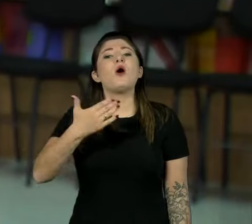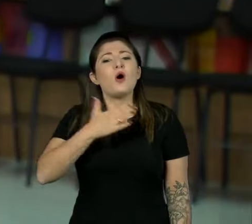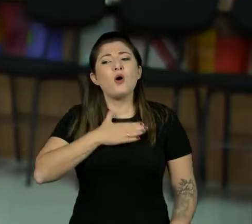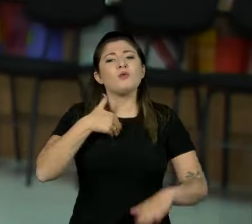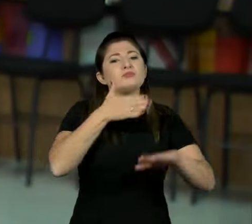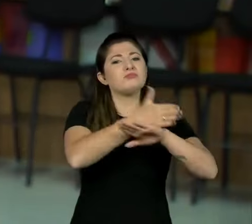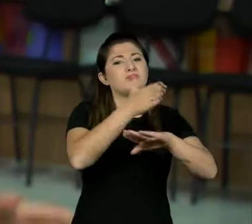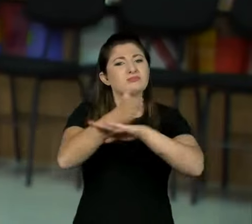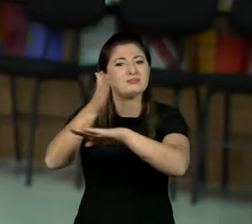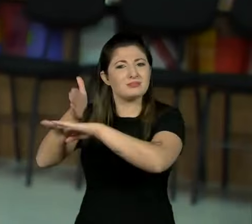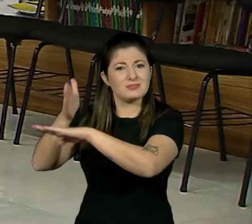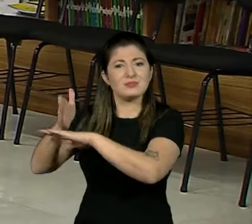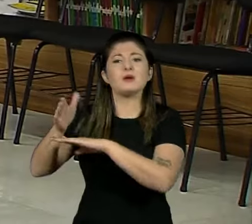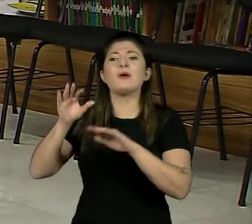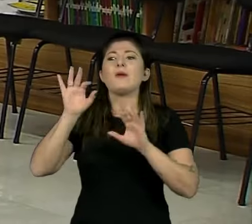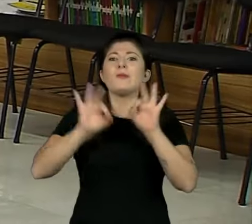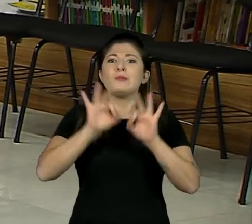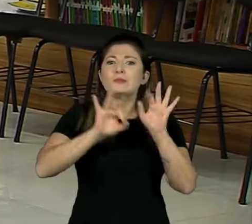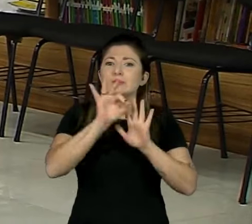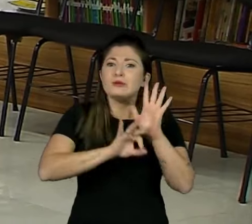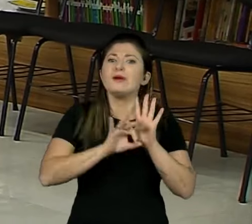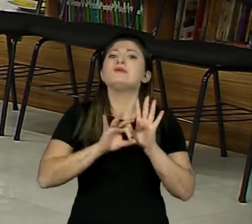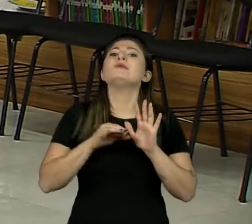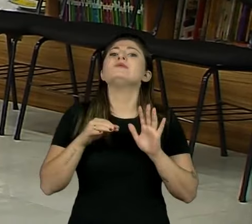onde eu me sinto feliz, me sinto acolhida.